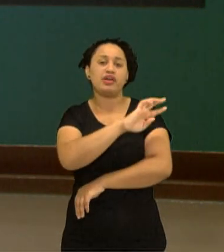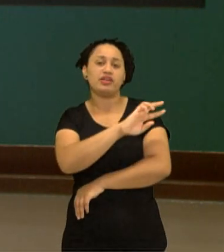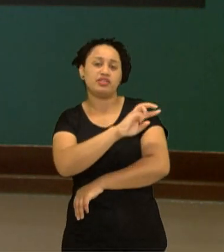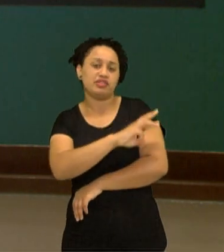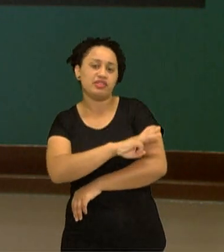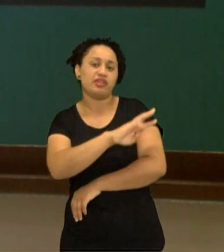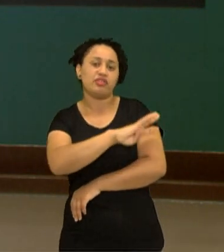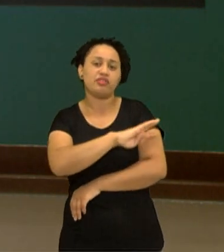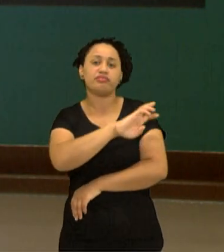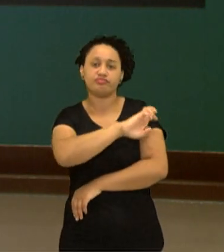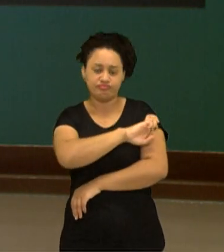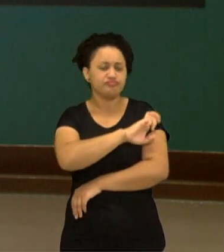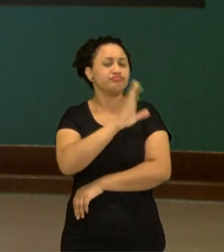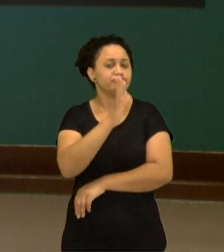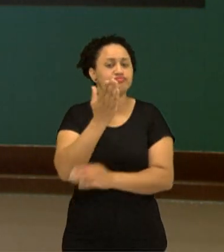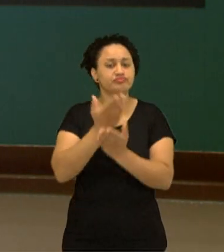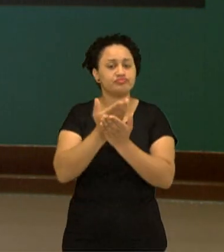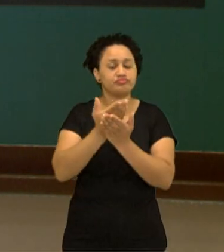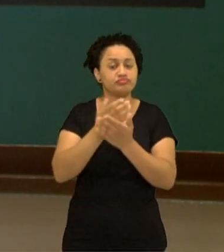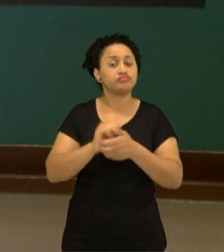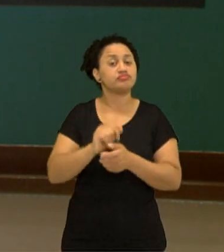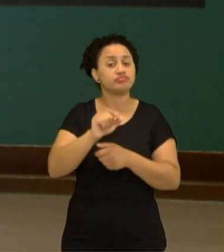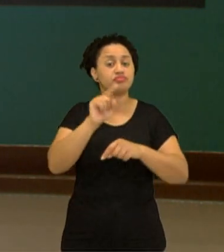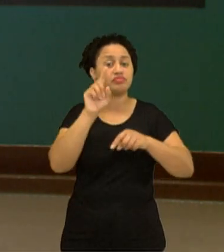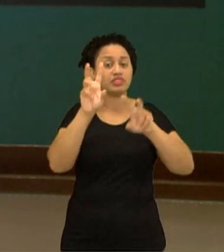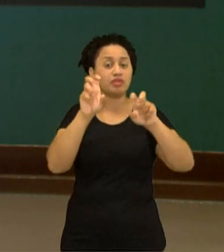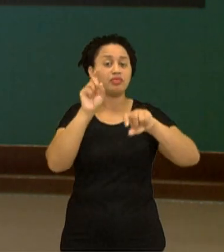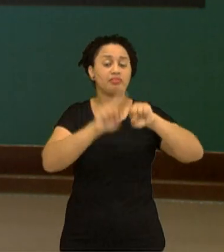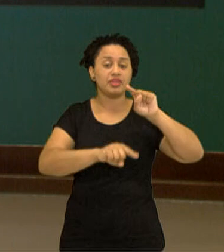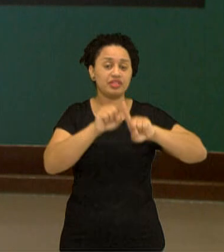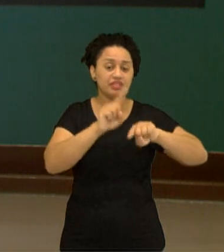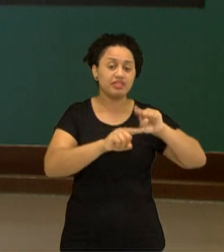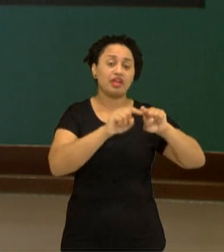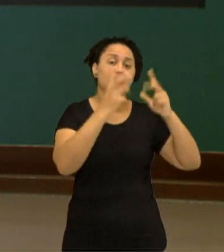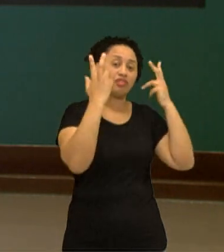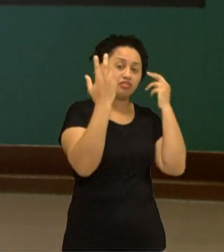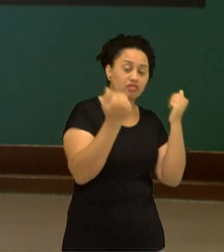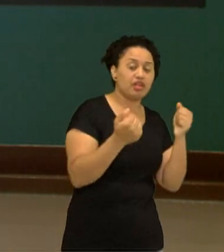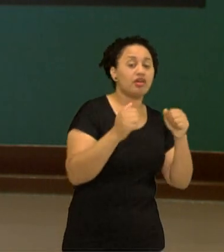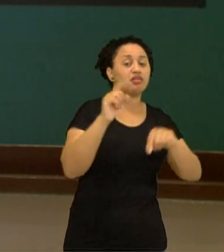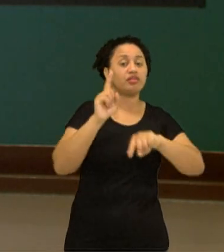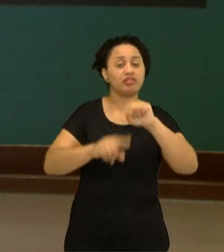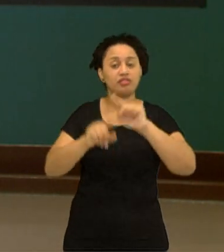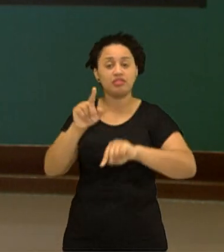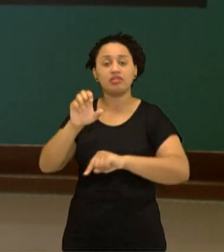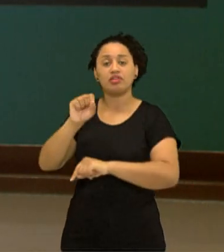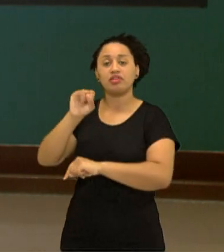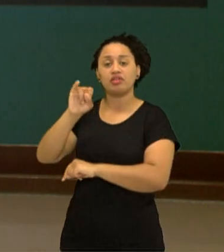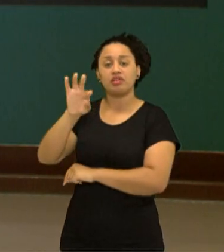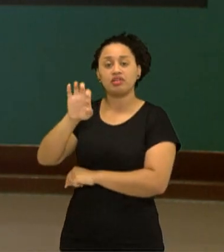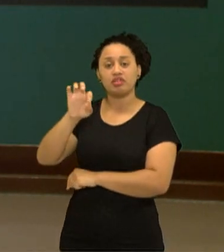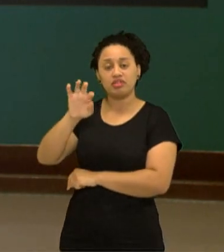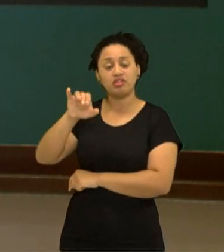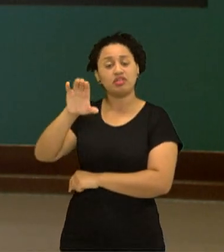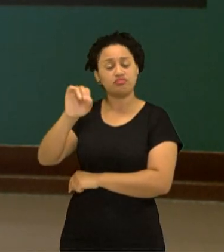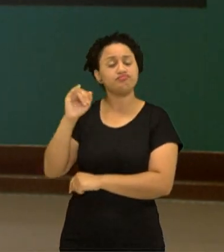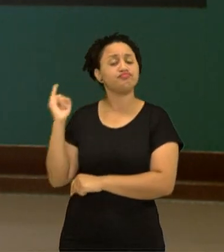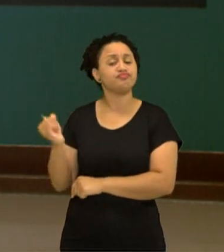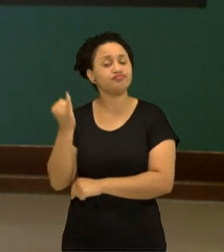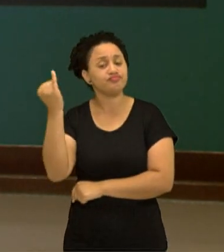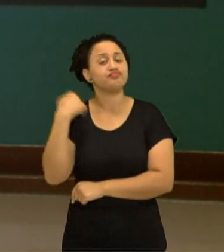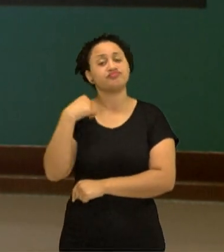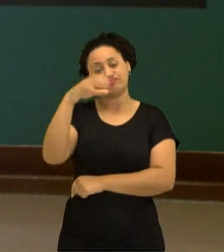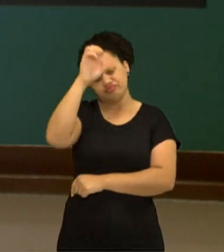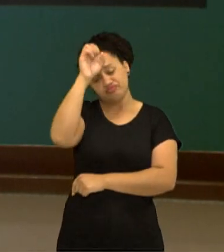e sintéticos, é super importante para o entendimento de novos assuntos, de